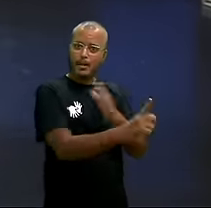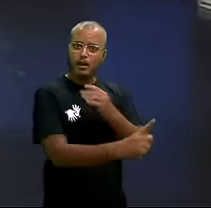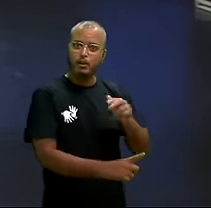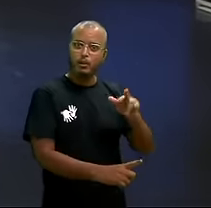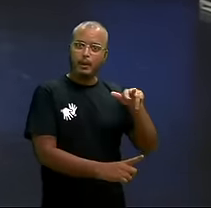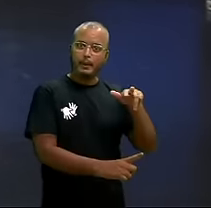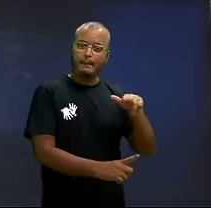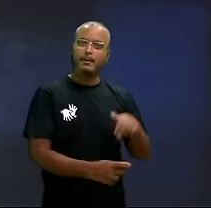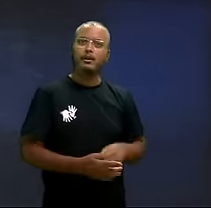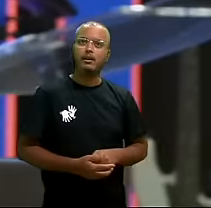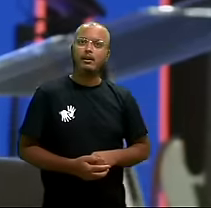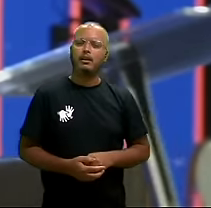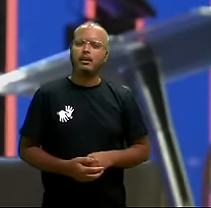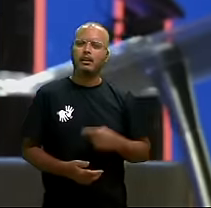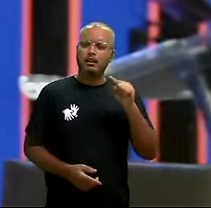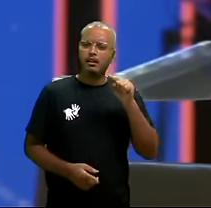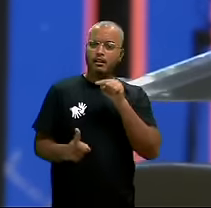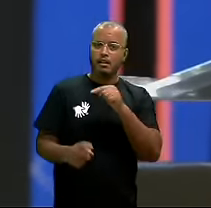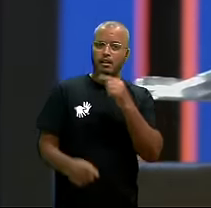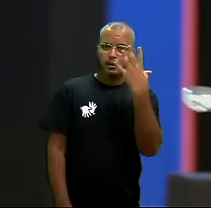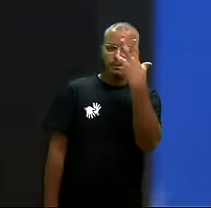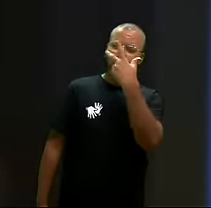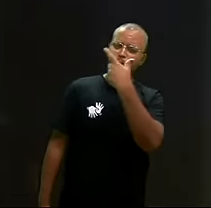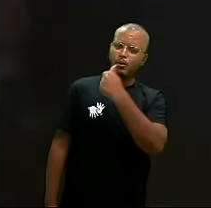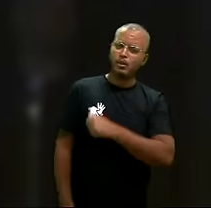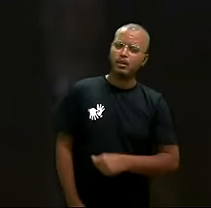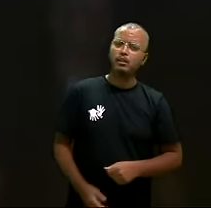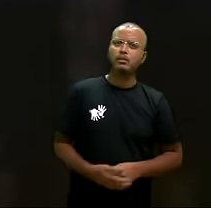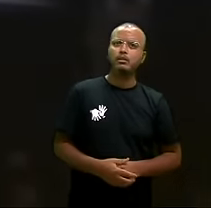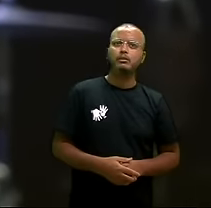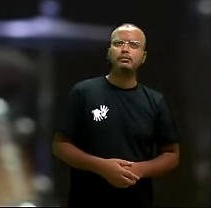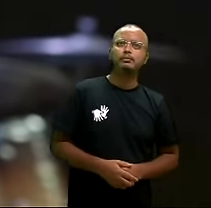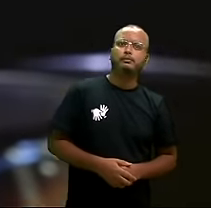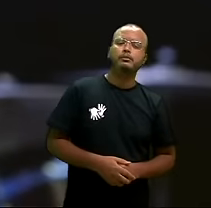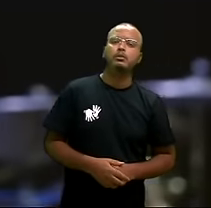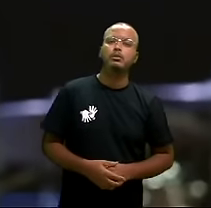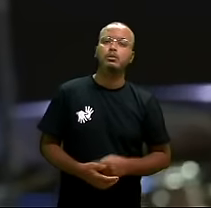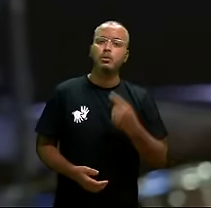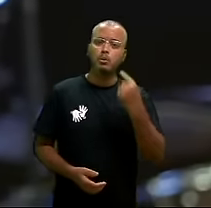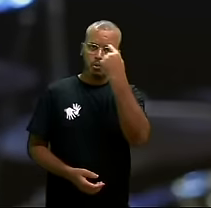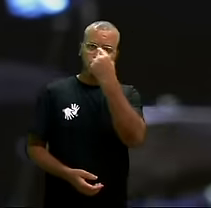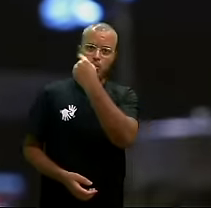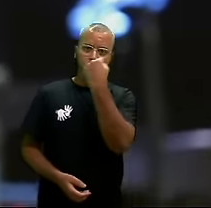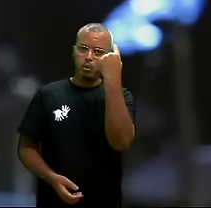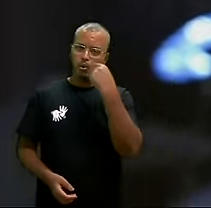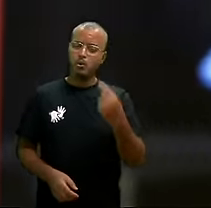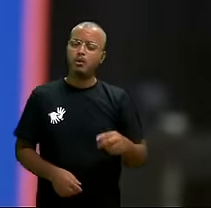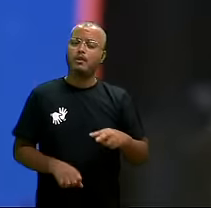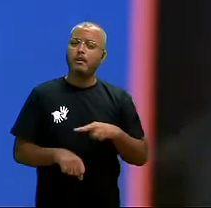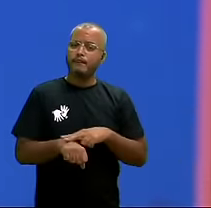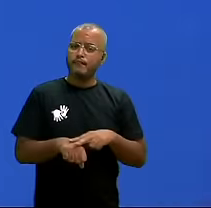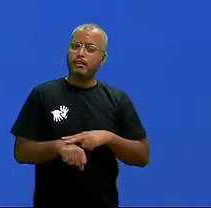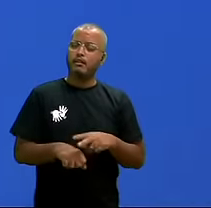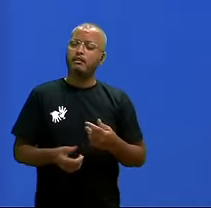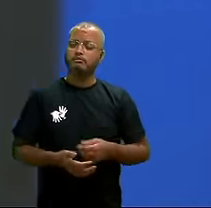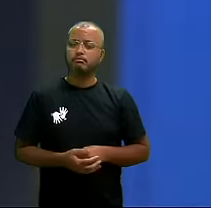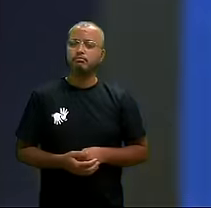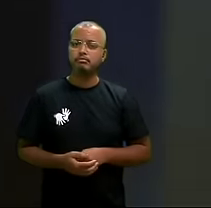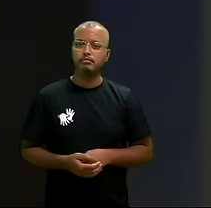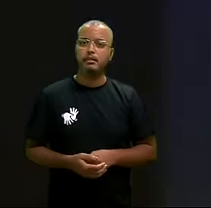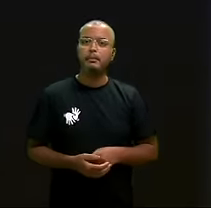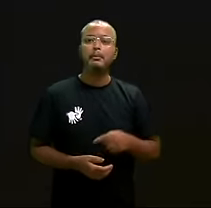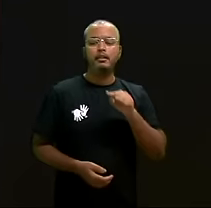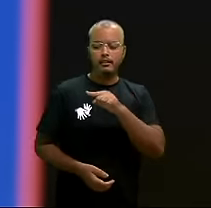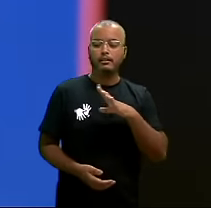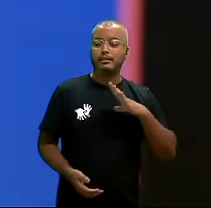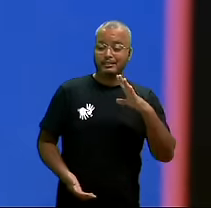Ele é bonito, ele tem olho claro, ele é todo. Mas, rapaz do céu, se Deus não salvar esse menino rápido.